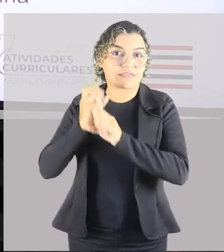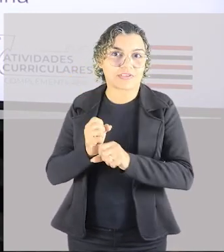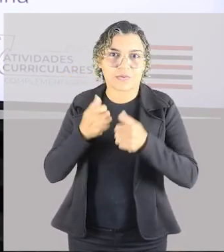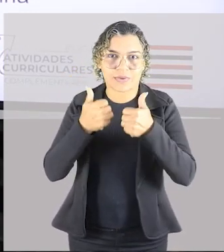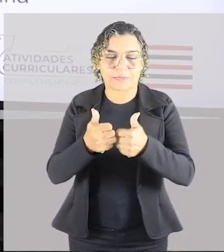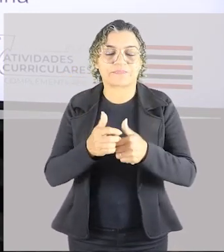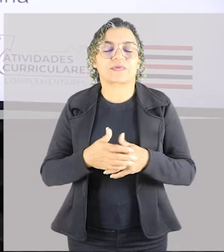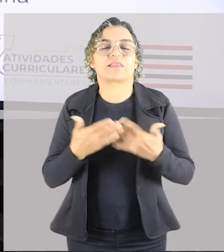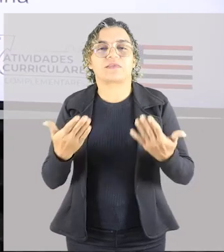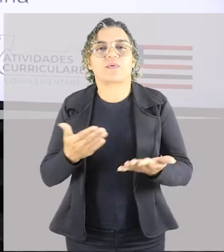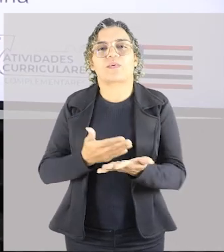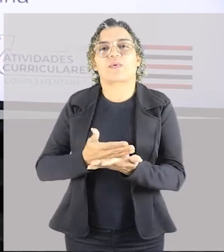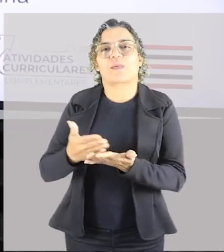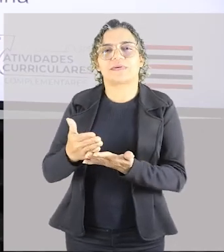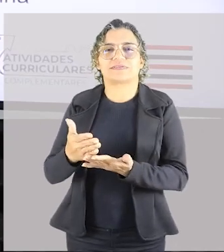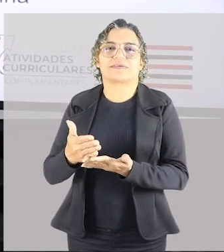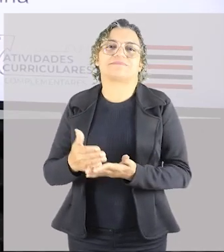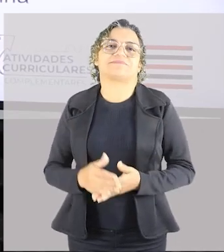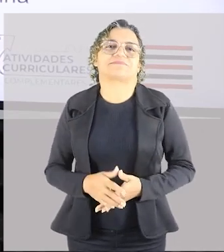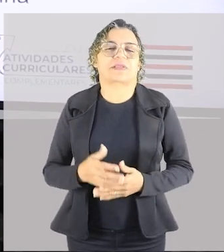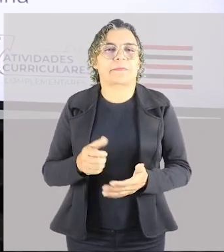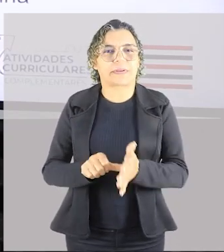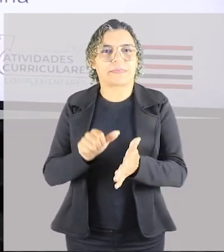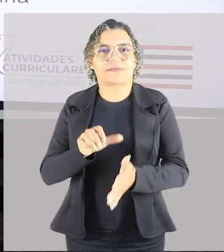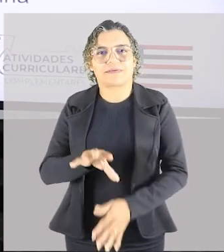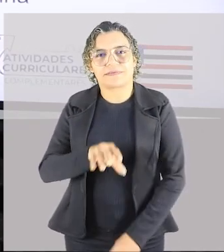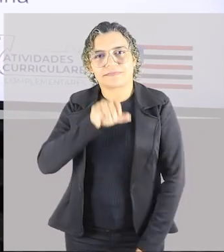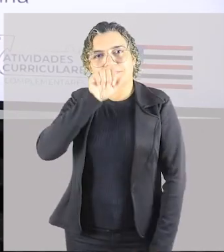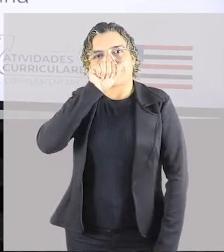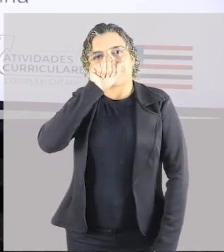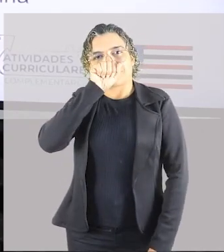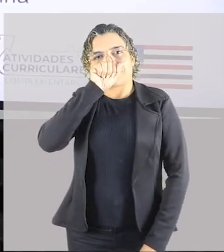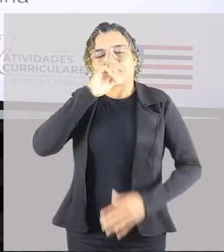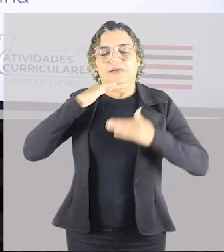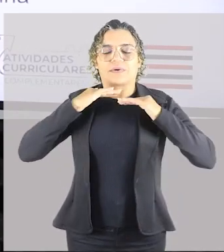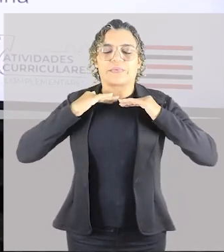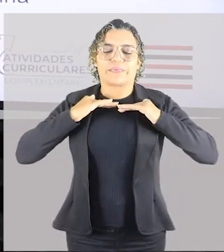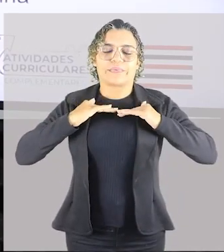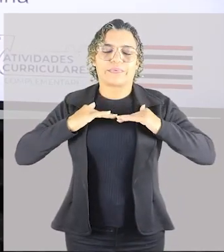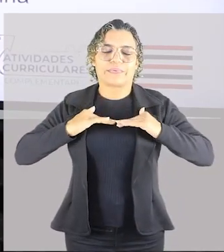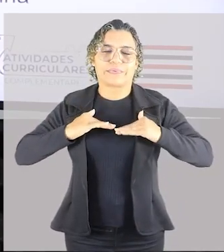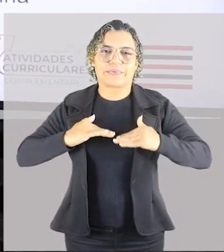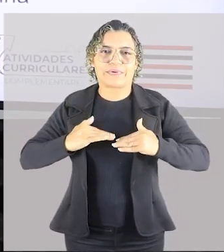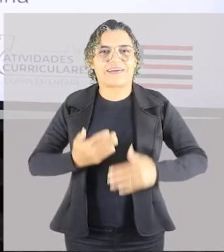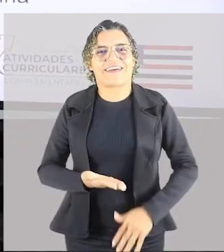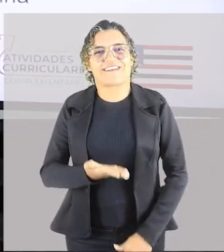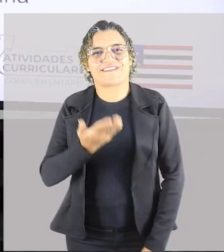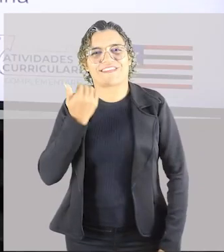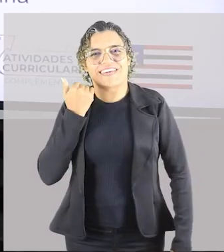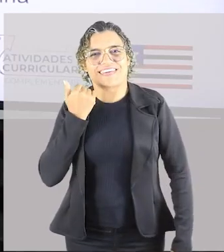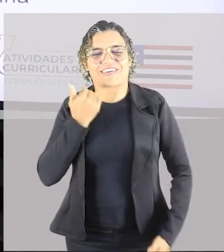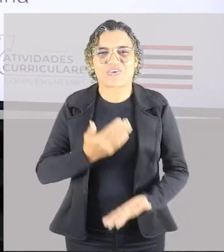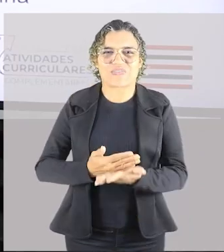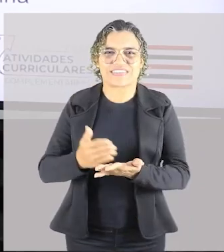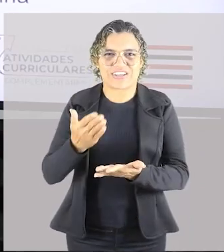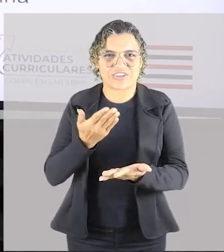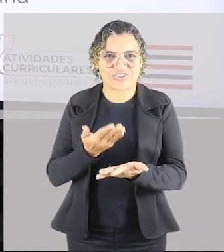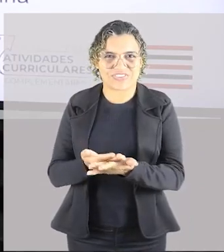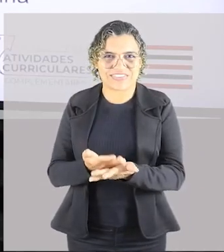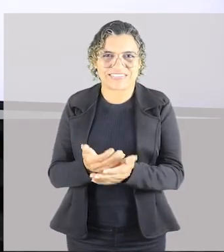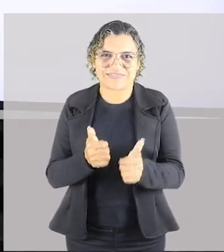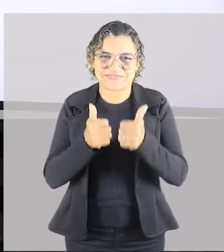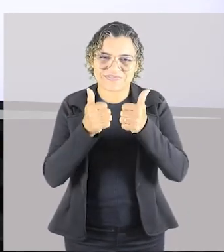pra gente começar com chave de ouro, respirou, oxigenou, ó, e vem para cima, que é